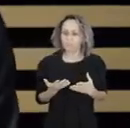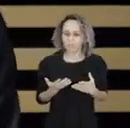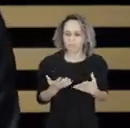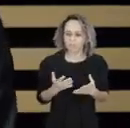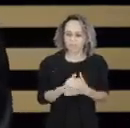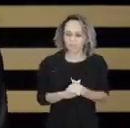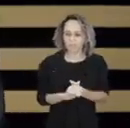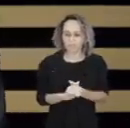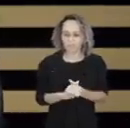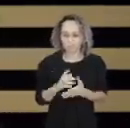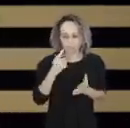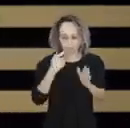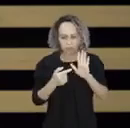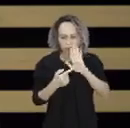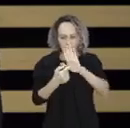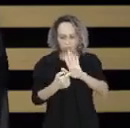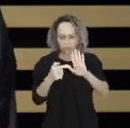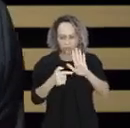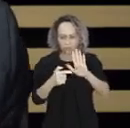economia brasileira.